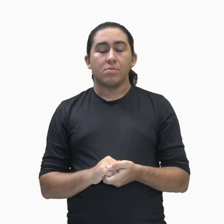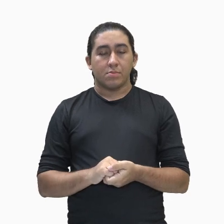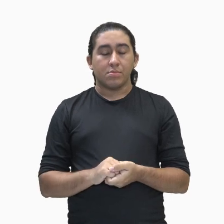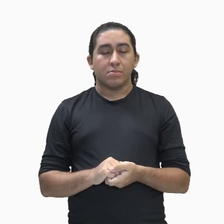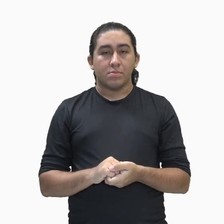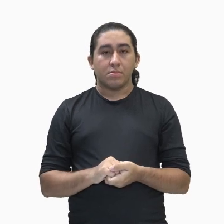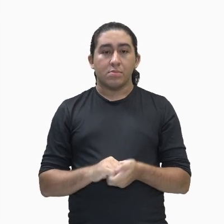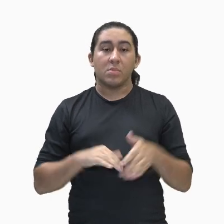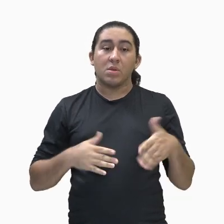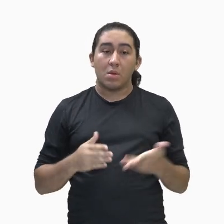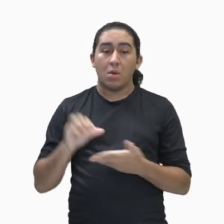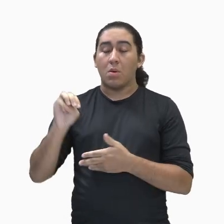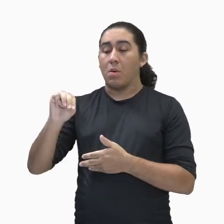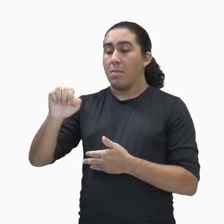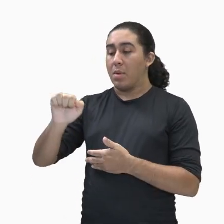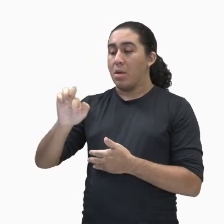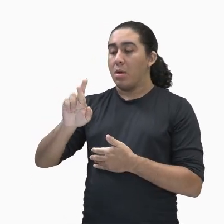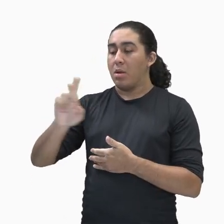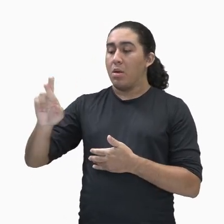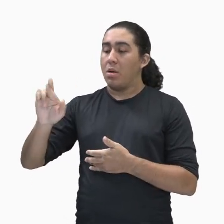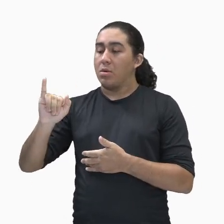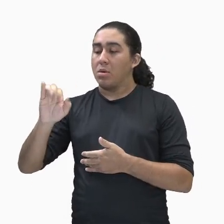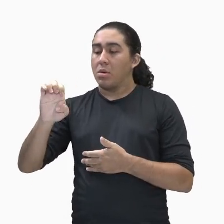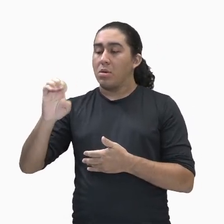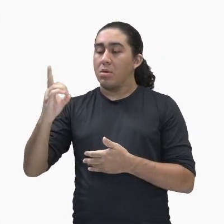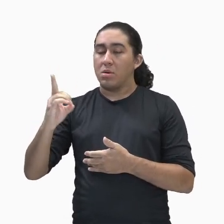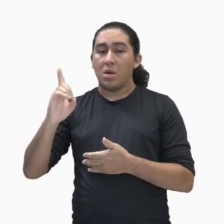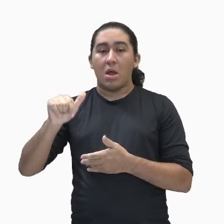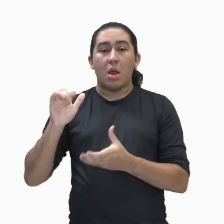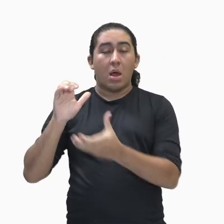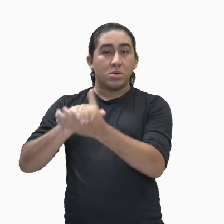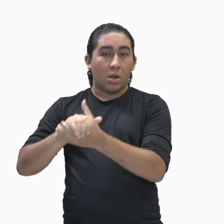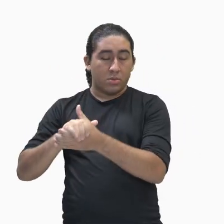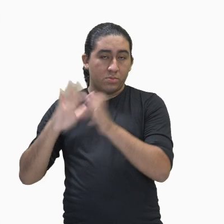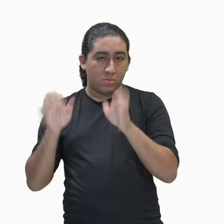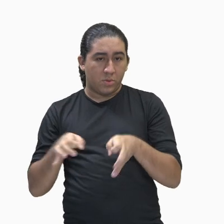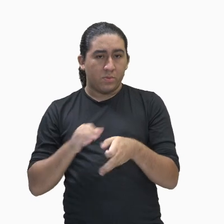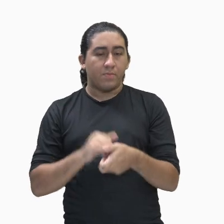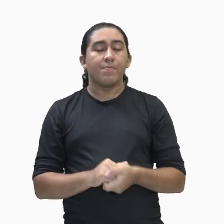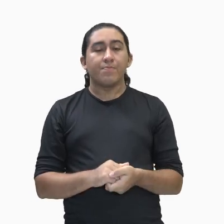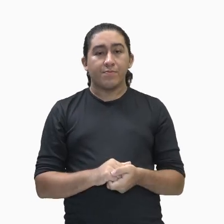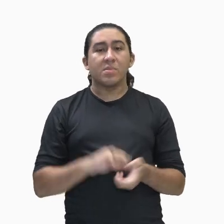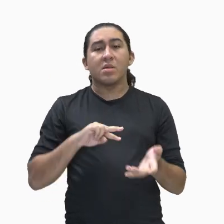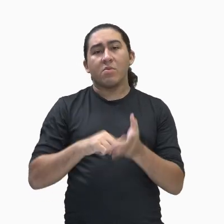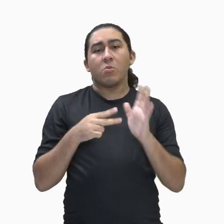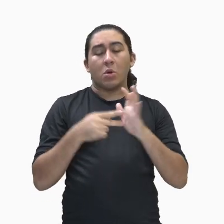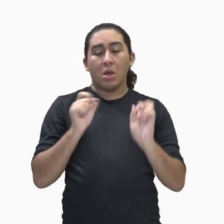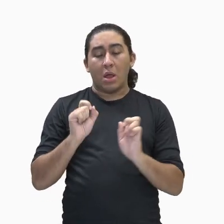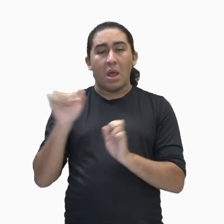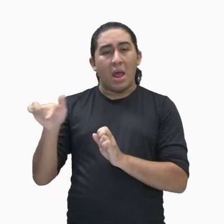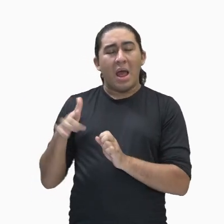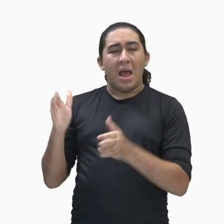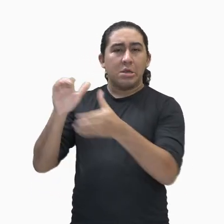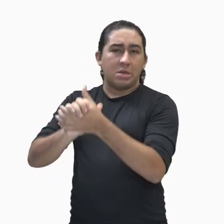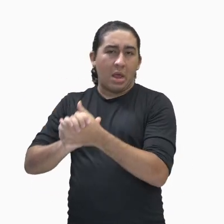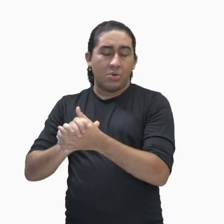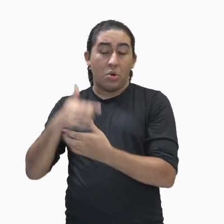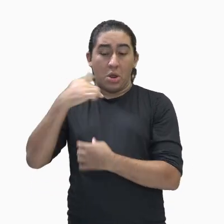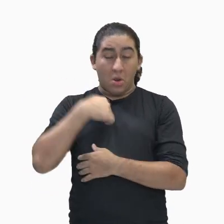esse TH ali no meio da palavra é como se fosse um som de D aí mesmo, tá? Então, brother.